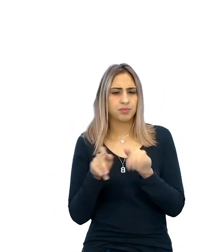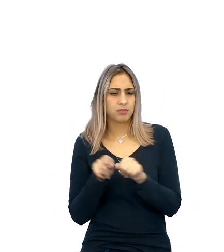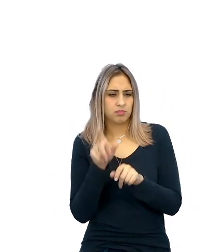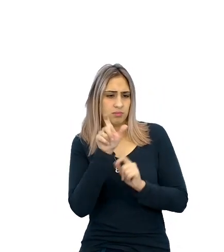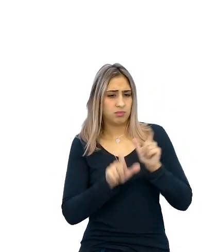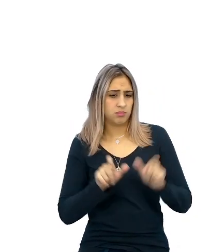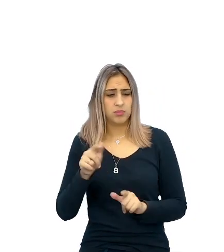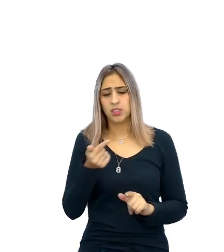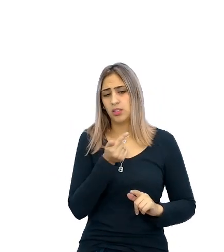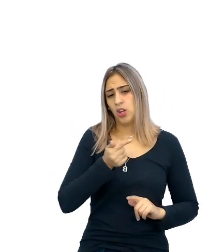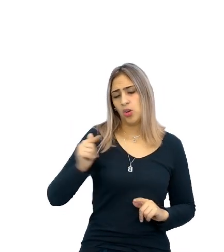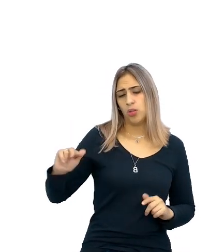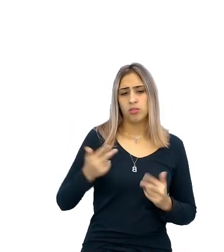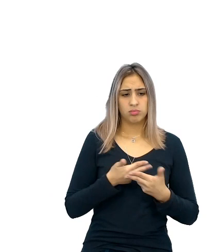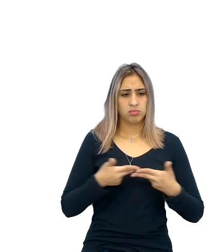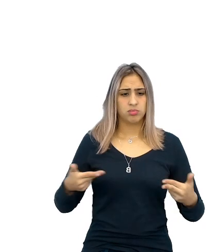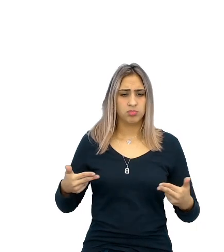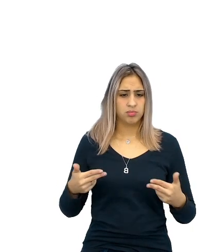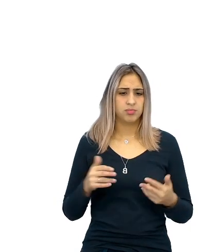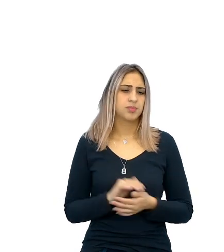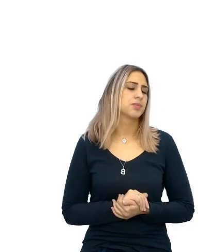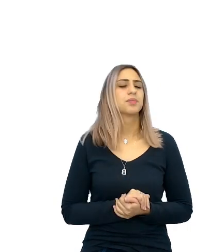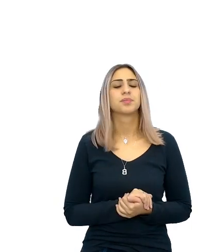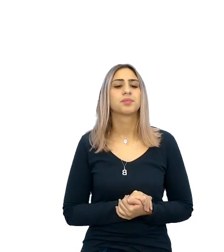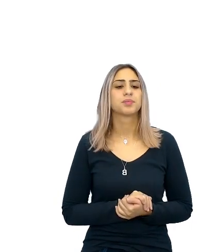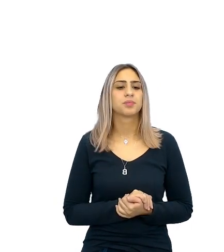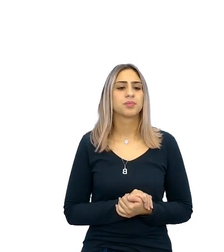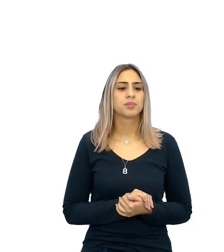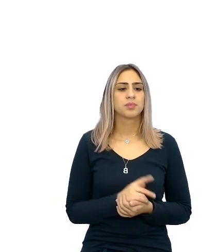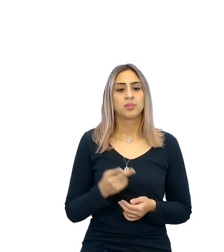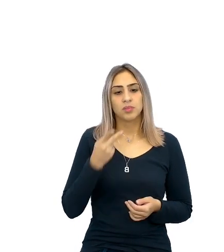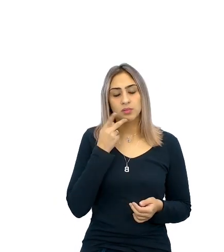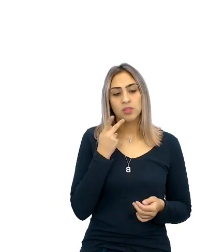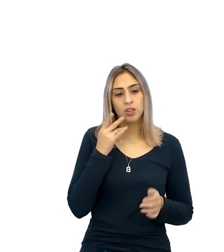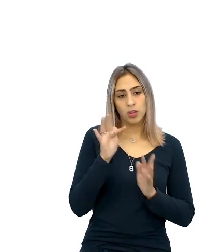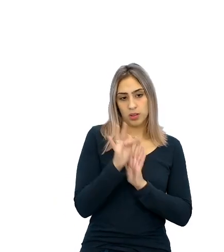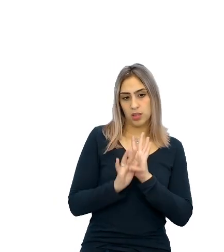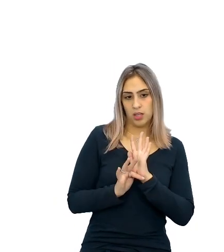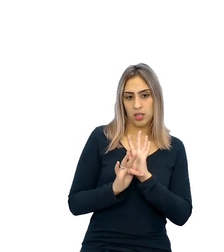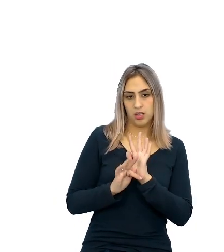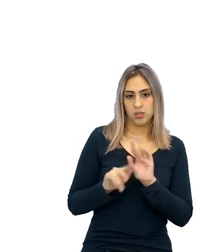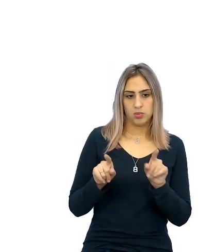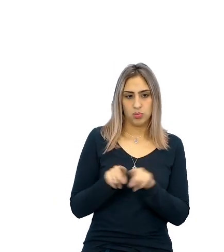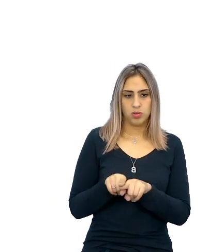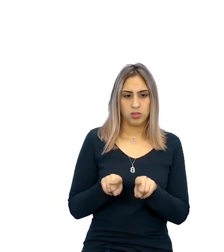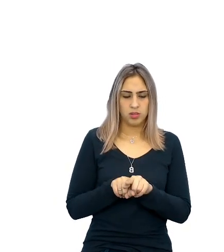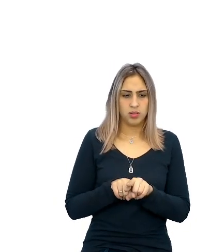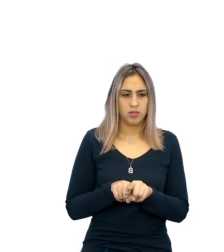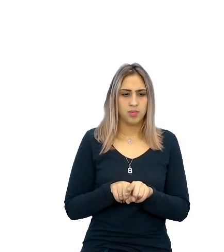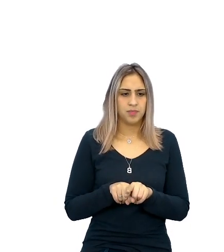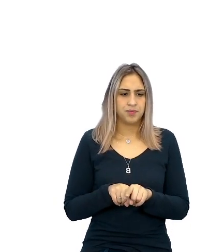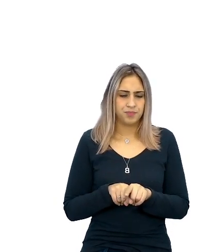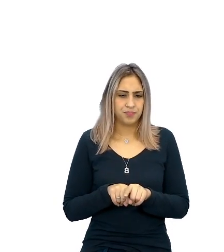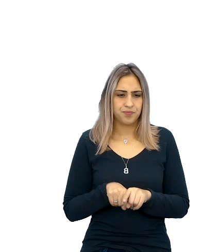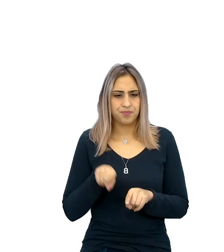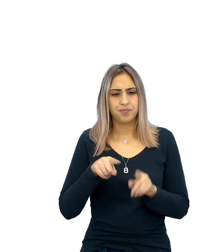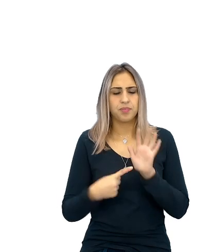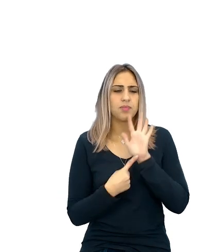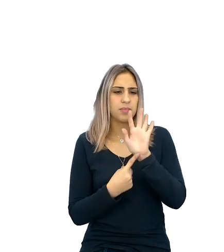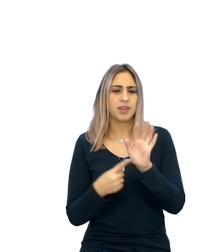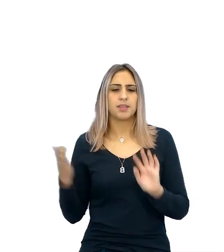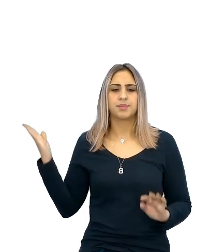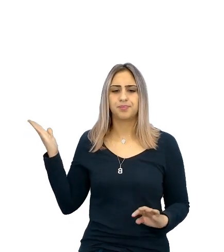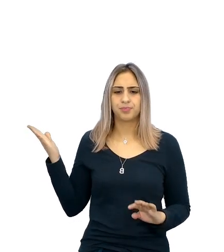também outros elementos multissemióticos. Estou falando aqui de um sexto ano, né? E aqui no caso, eles vão apresentar